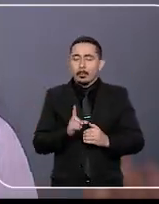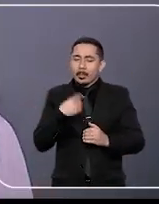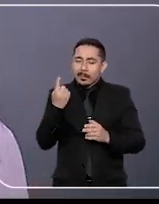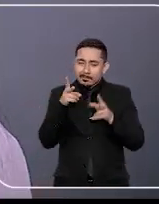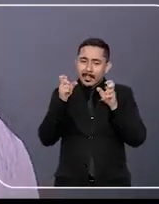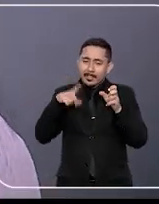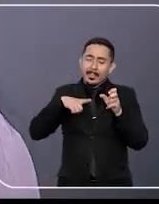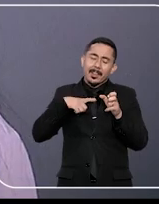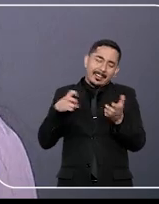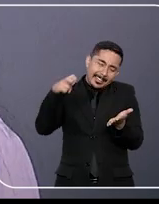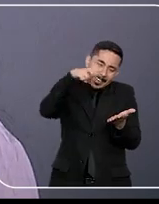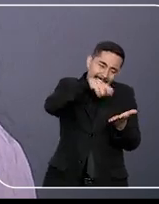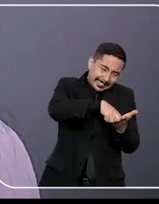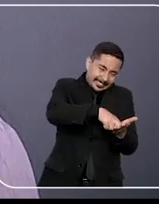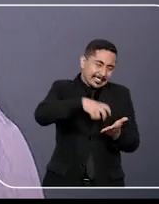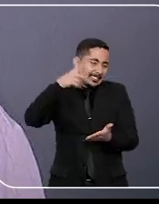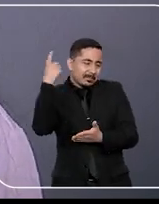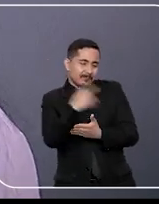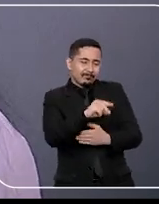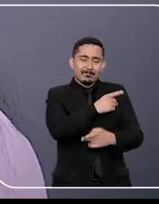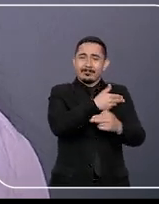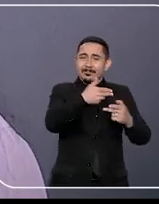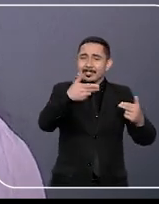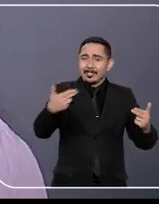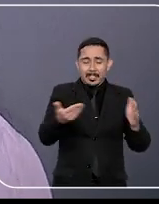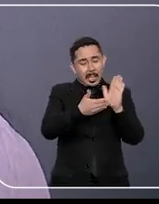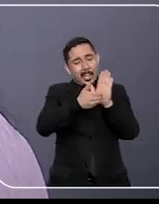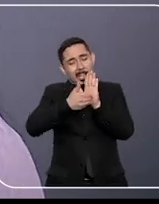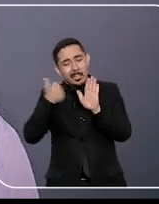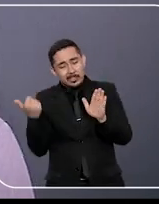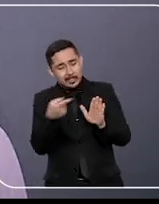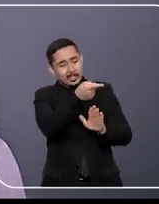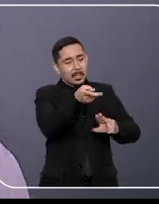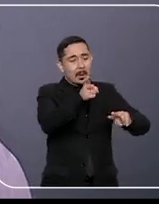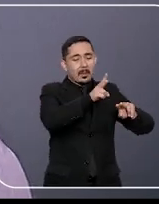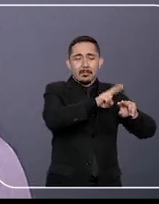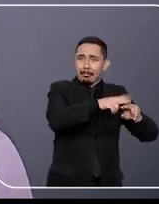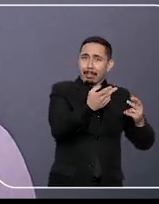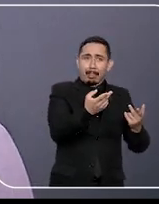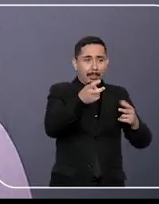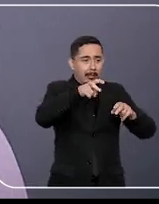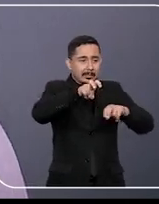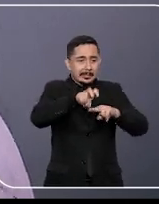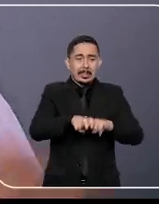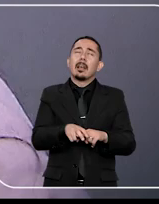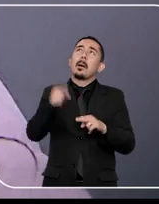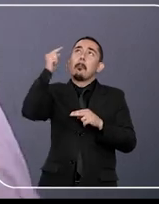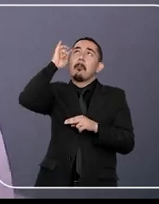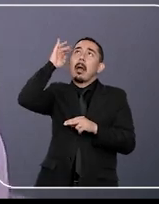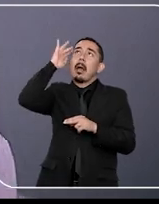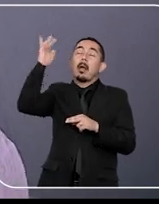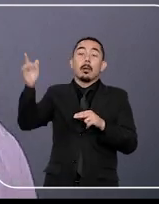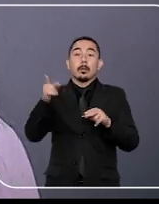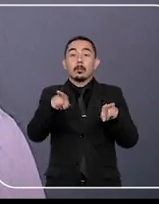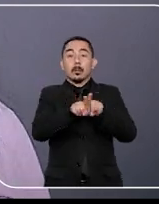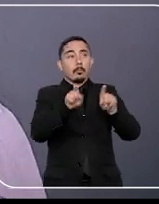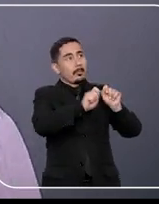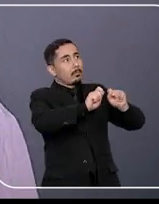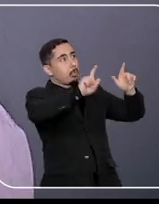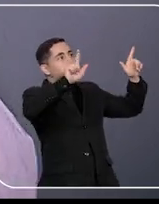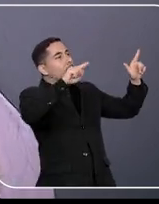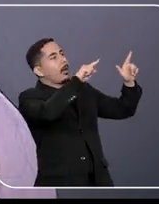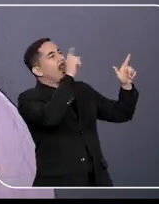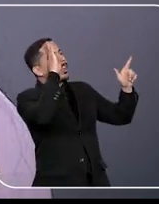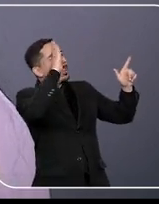muitos castigos, punições, tira recreio, cantinho do pensamento, mural de mau